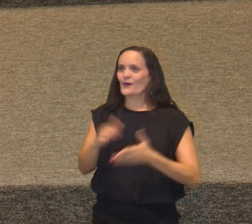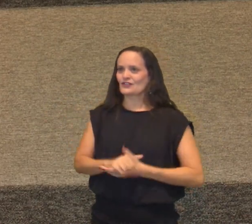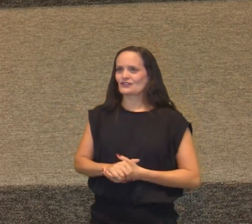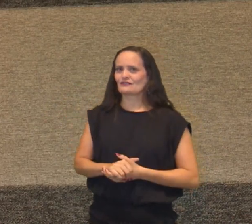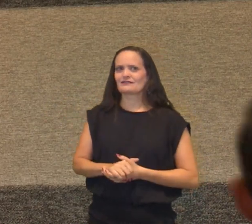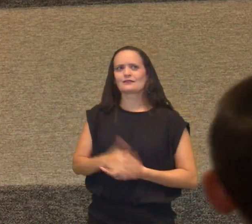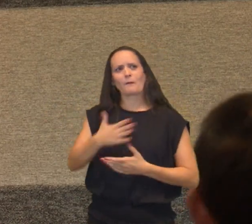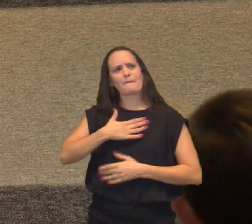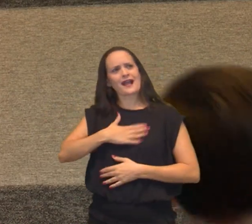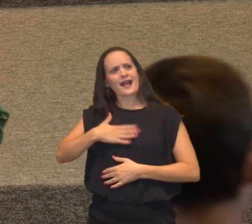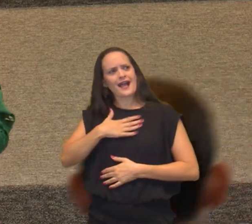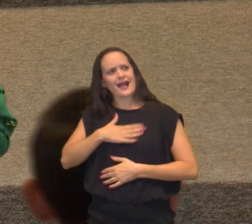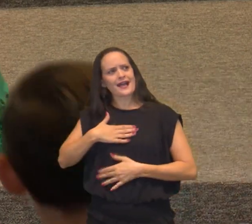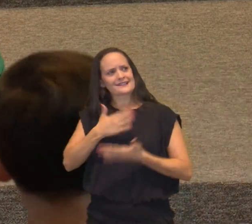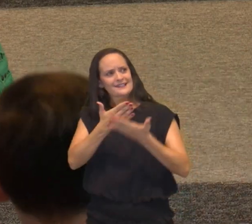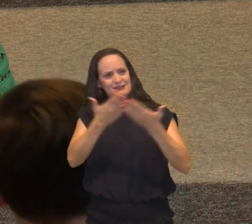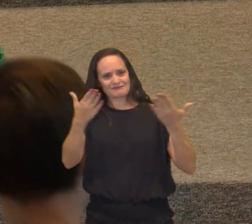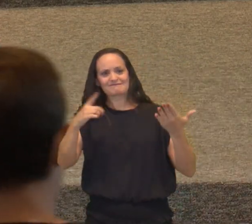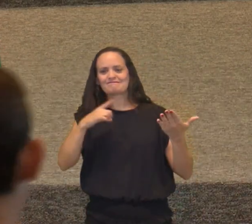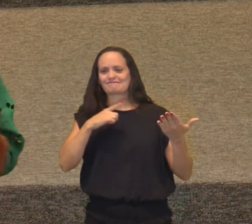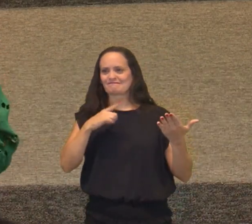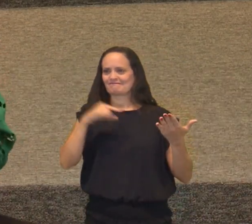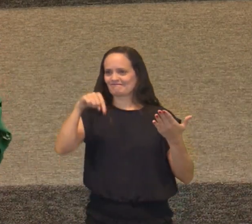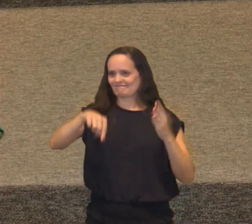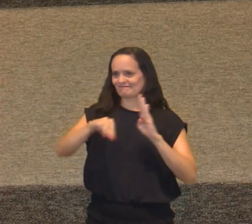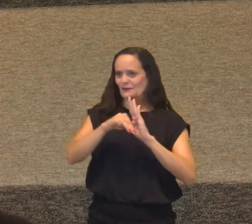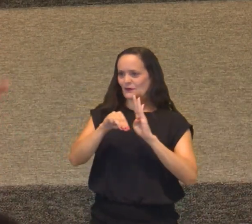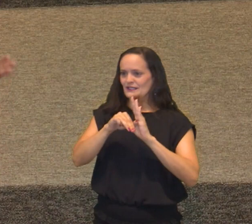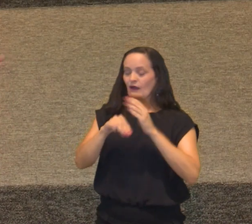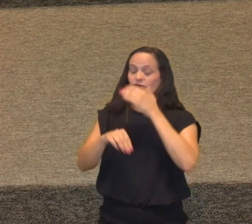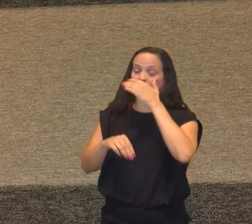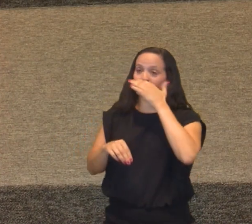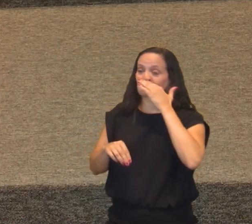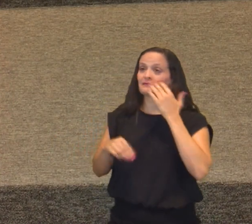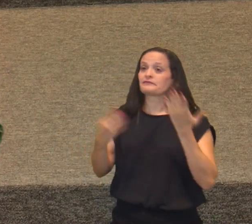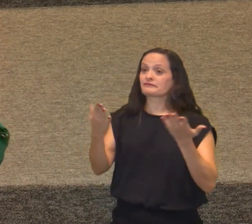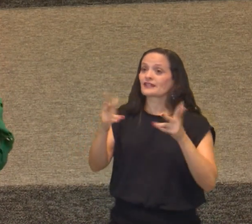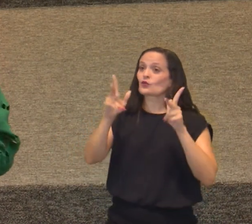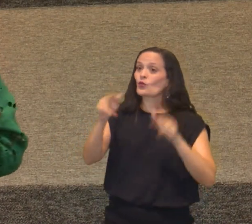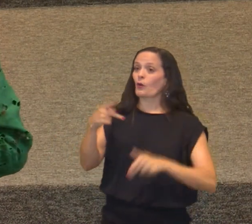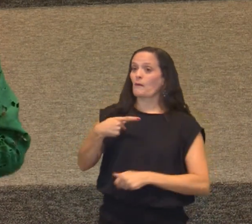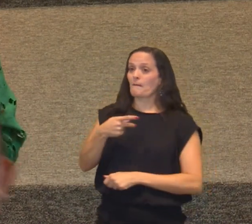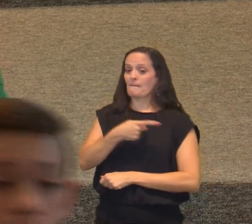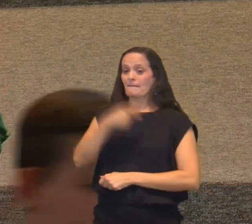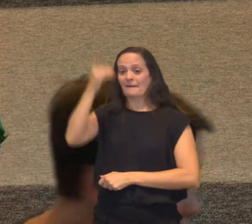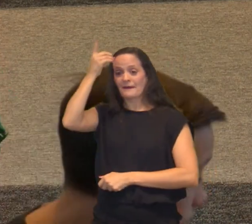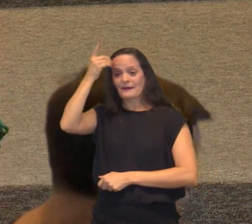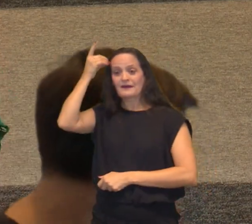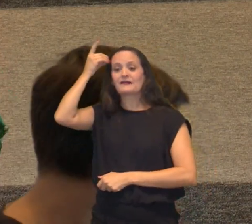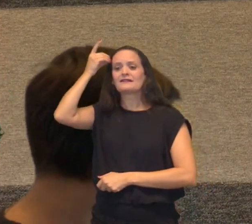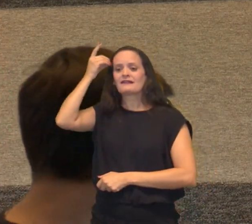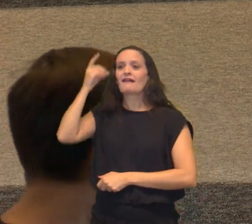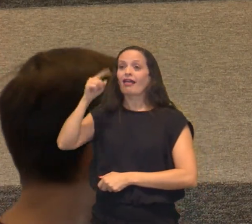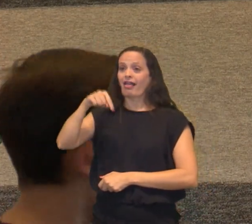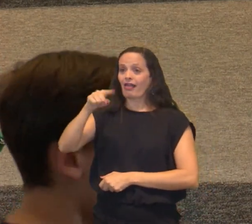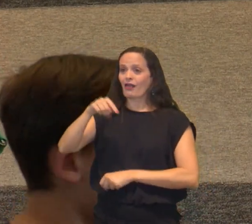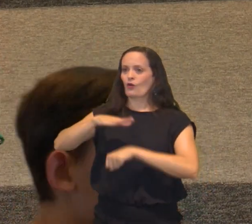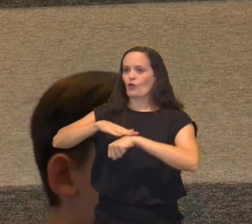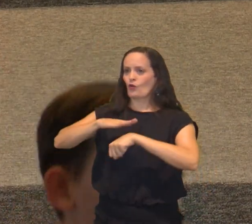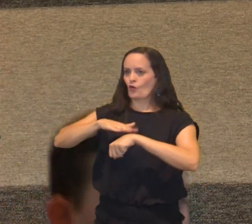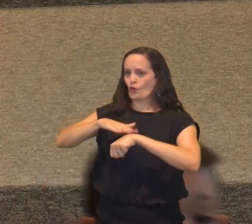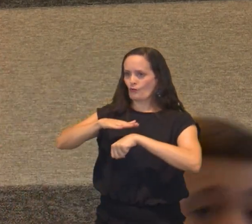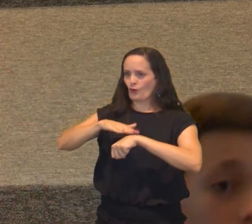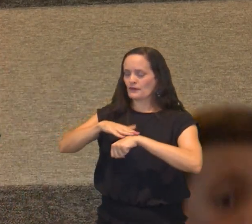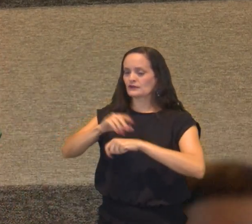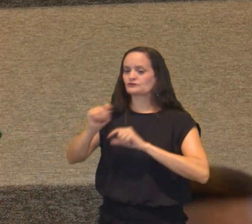que é um prazer tê-los aqui em nosso meio. E como o pastor Davi bem disse mais cedo, irmãos, esta é uma manhã de